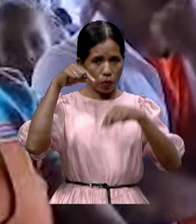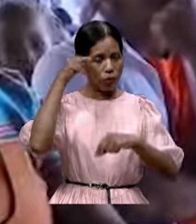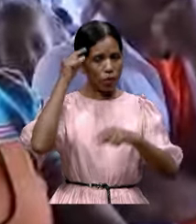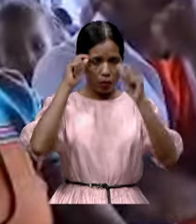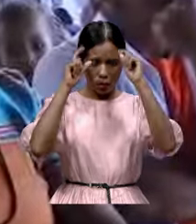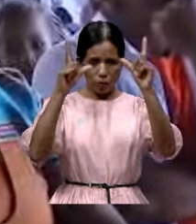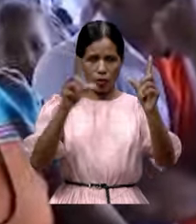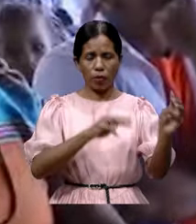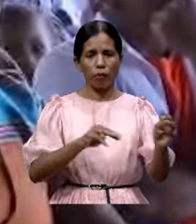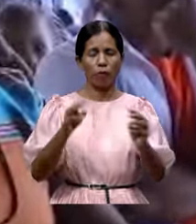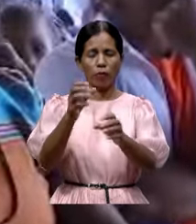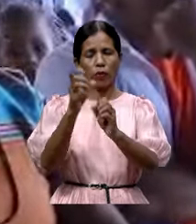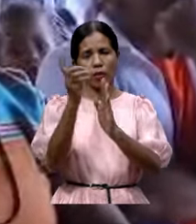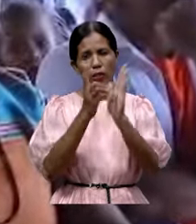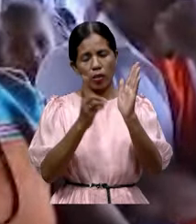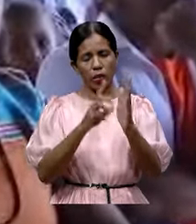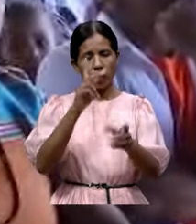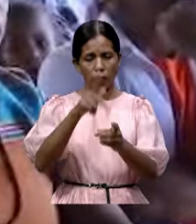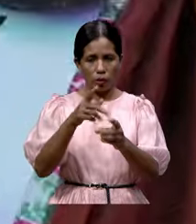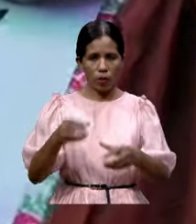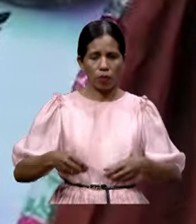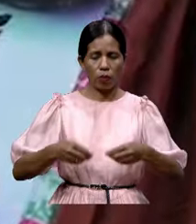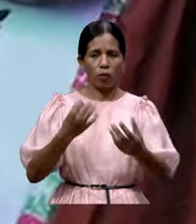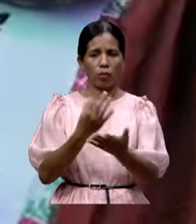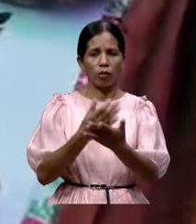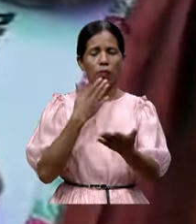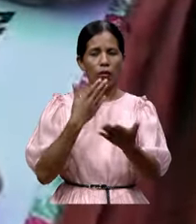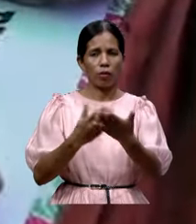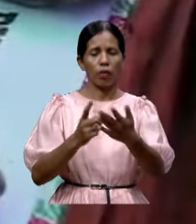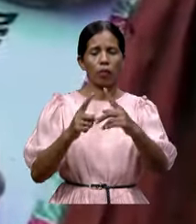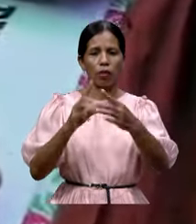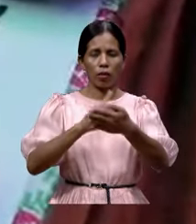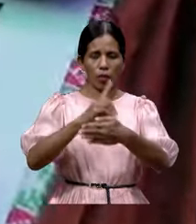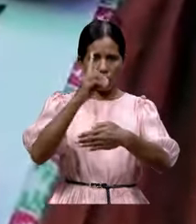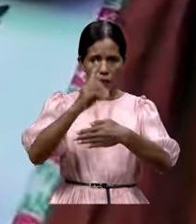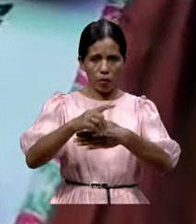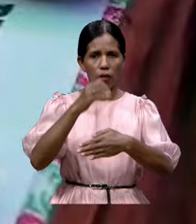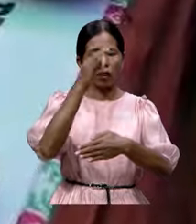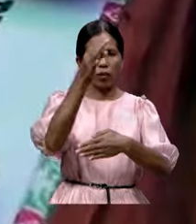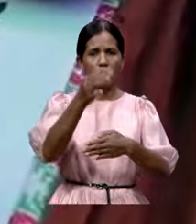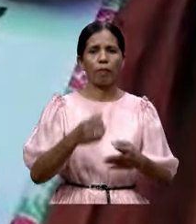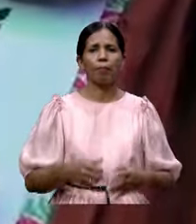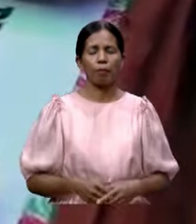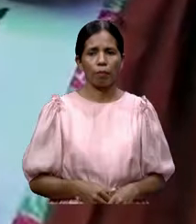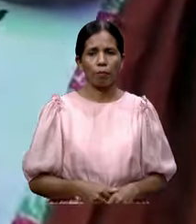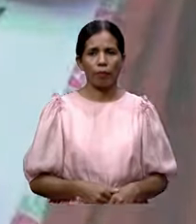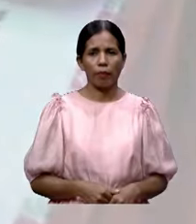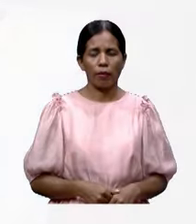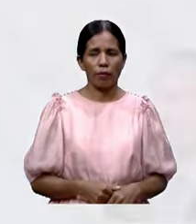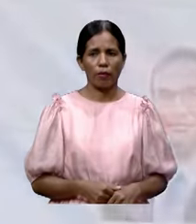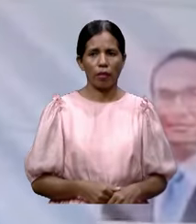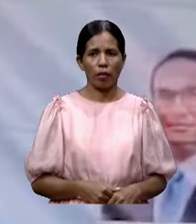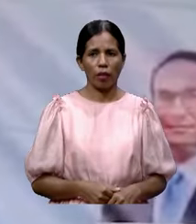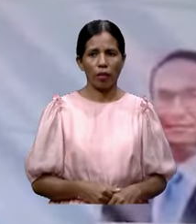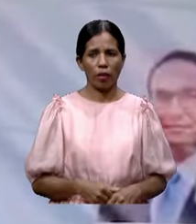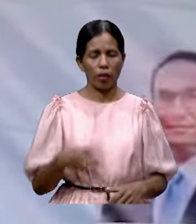atual levantamento ba minerais, onde for rendimento nebedia ba desenvolvimento e a futuro. Tempo não,